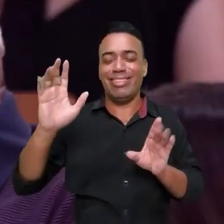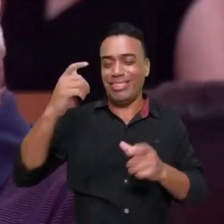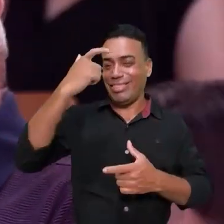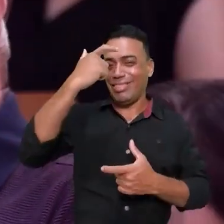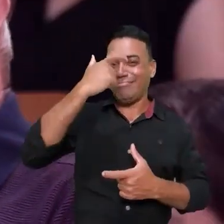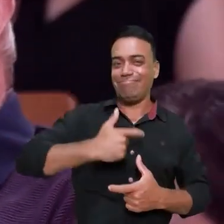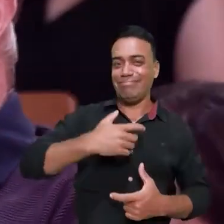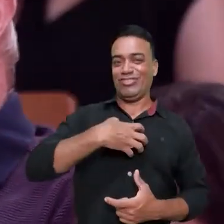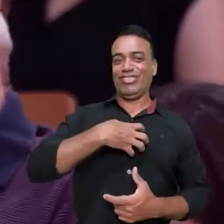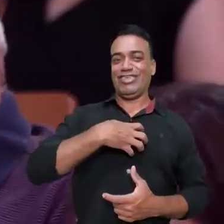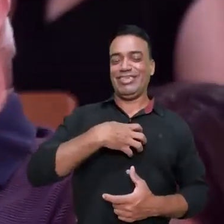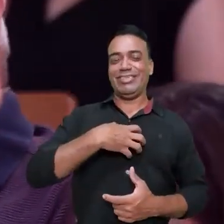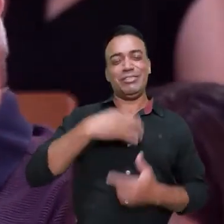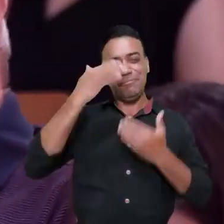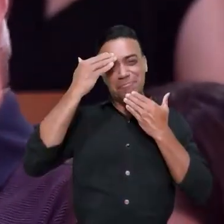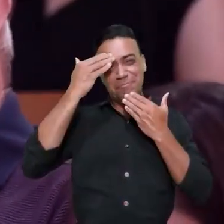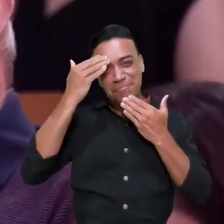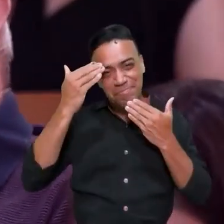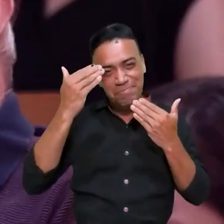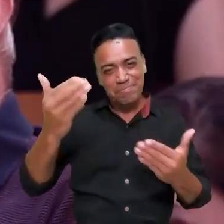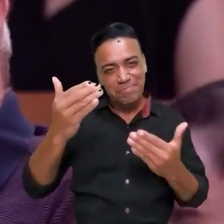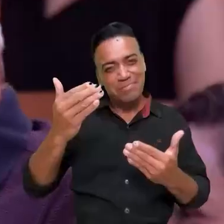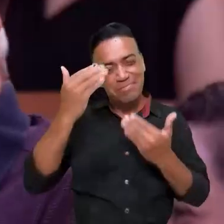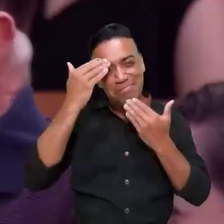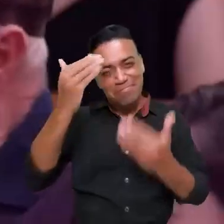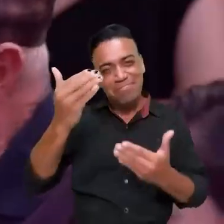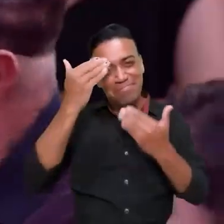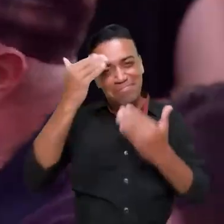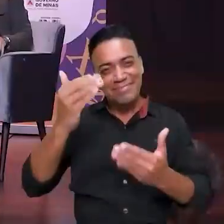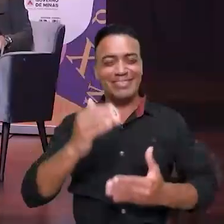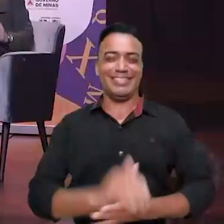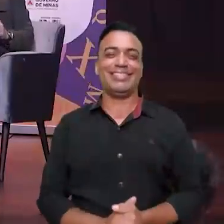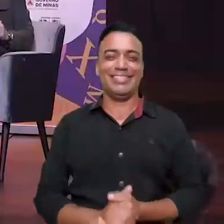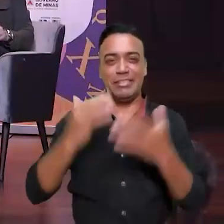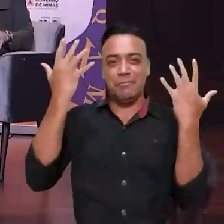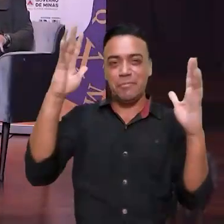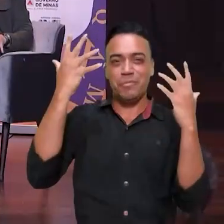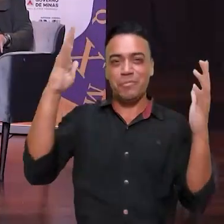Ferdinandos. Obrigado. Muito obrigado.